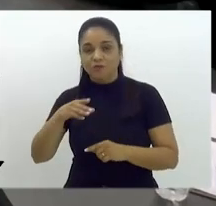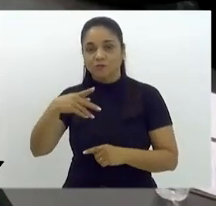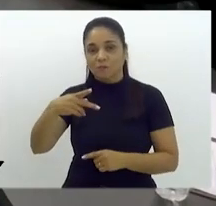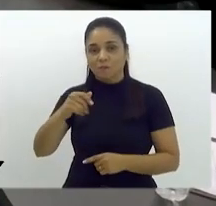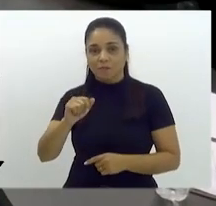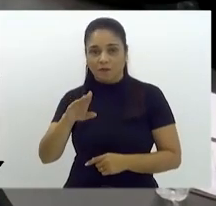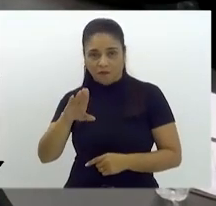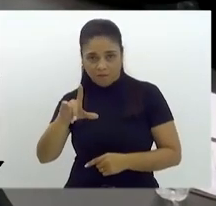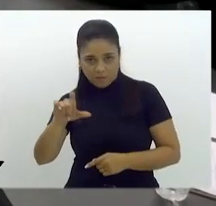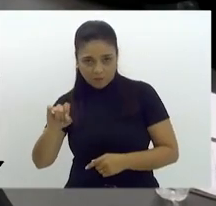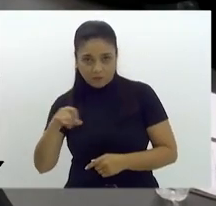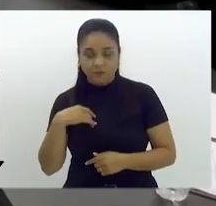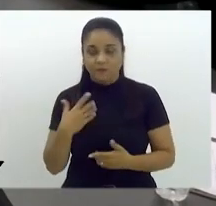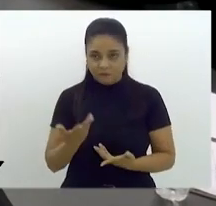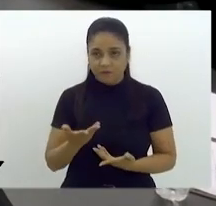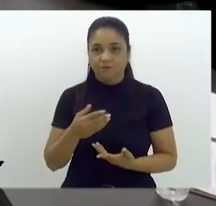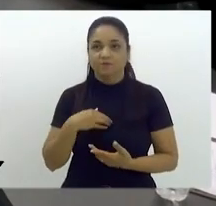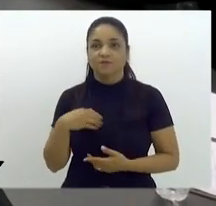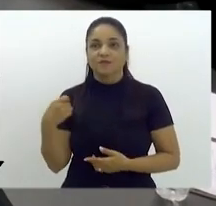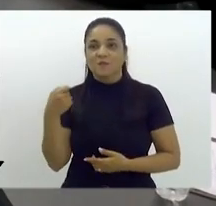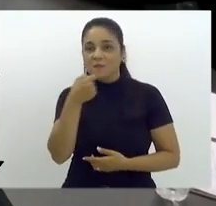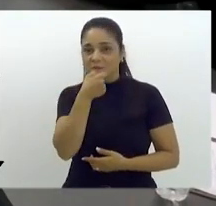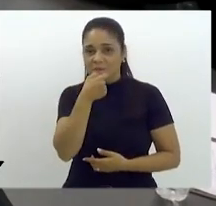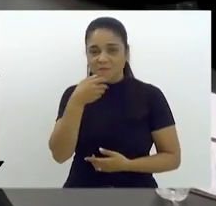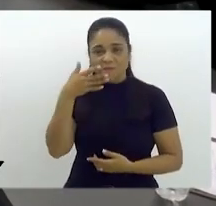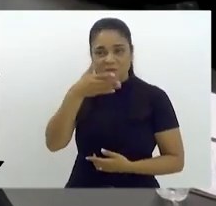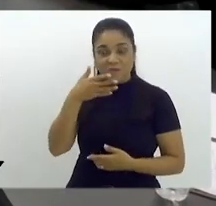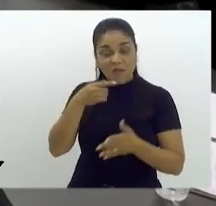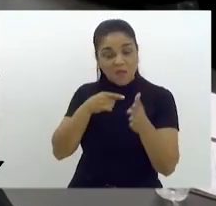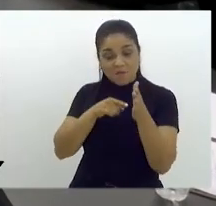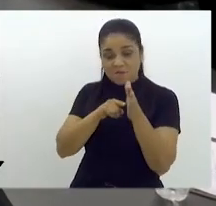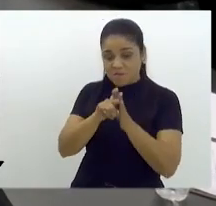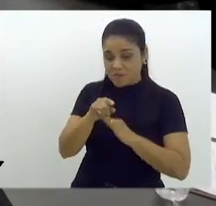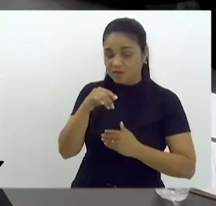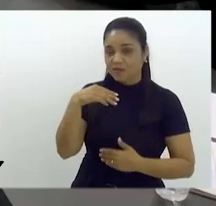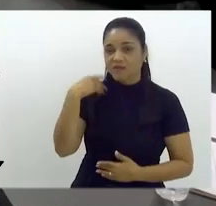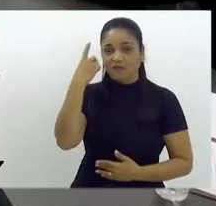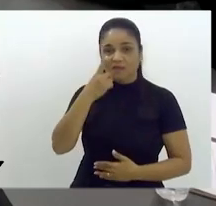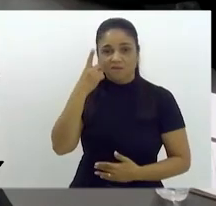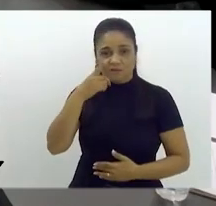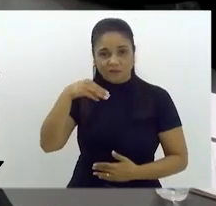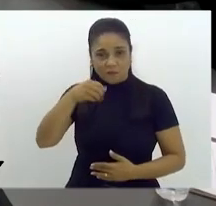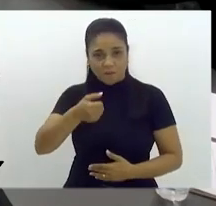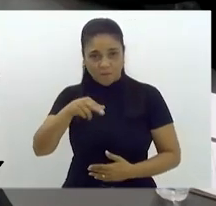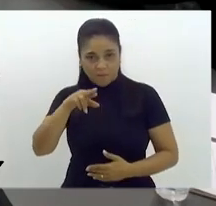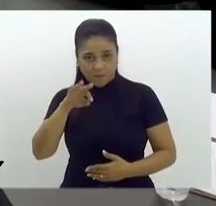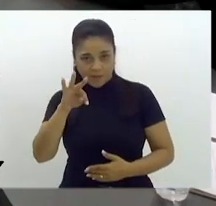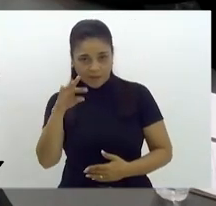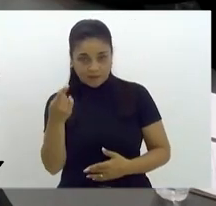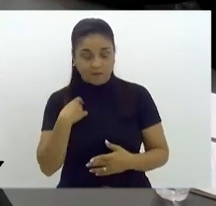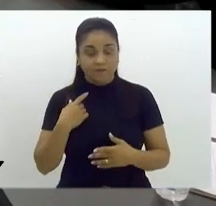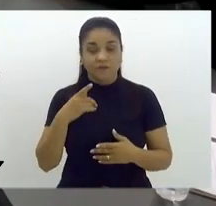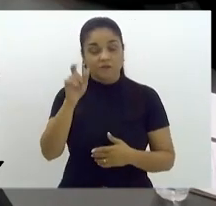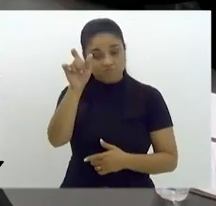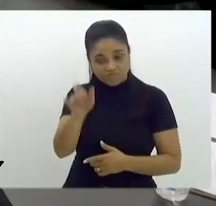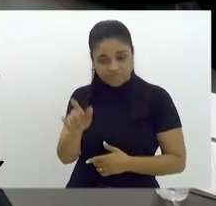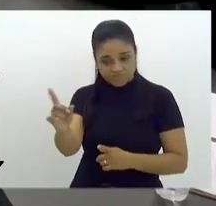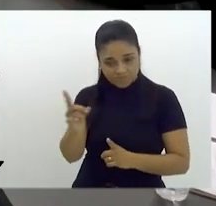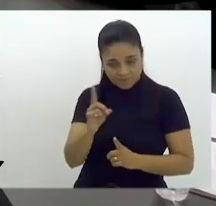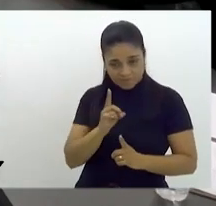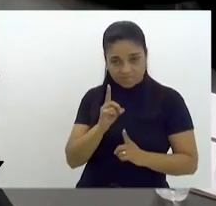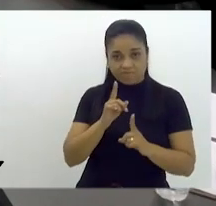bem quanto à pergunta da deputada Marta Rocha os caminhos que a vítima percorre desde que entra na delegacia